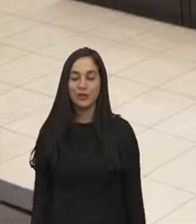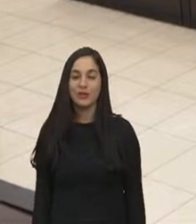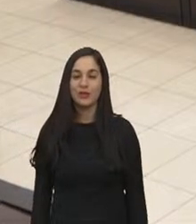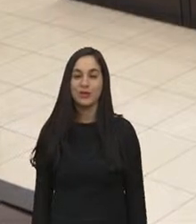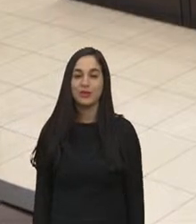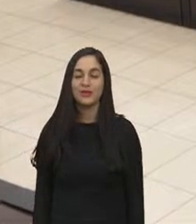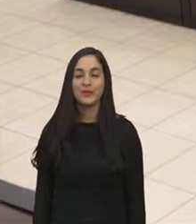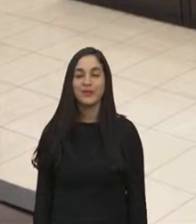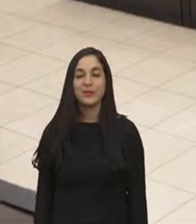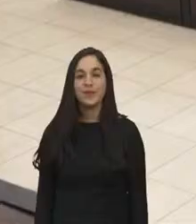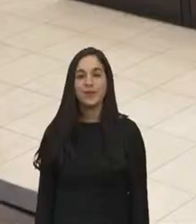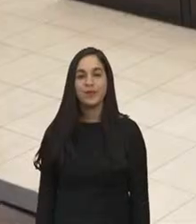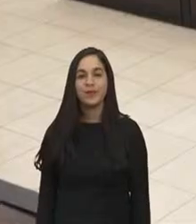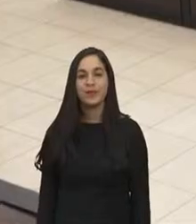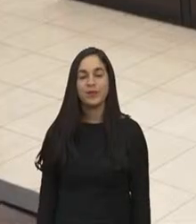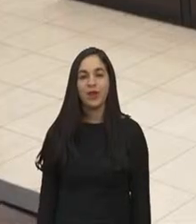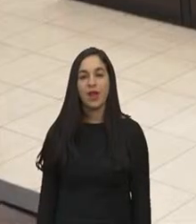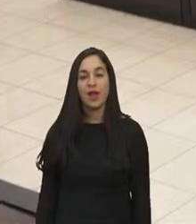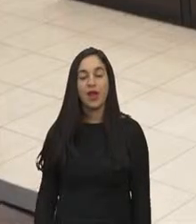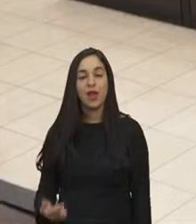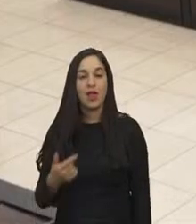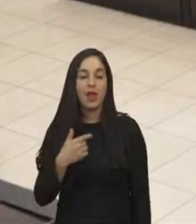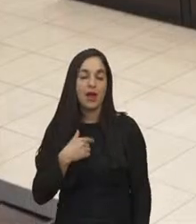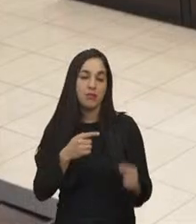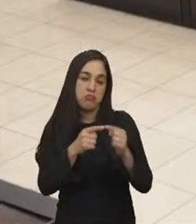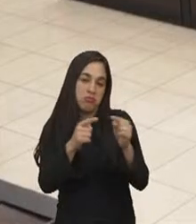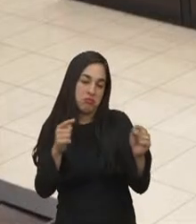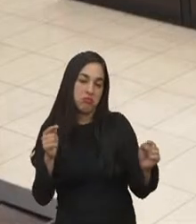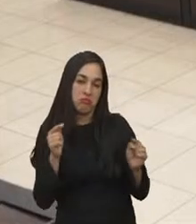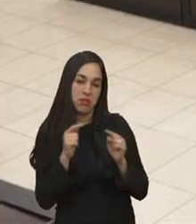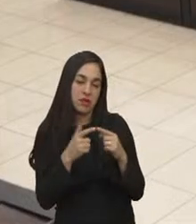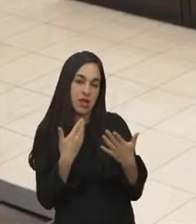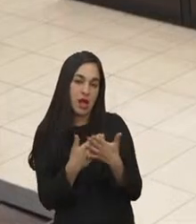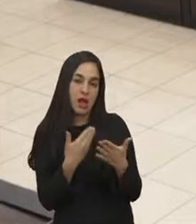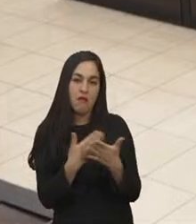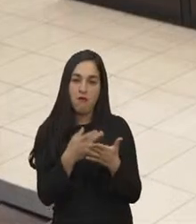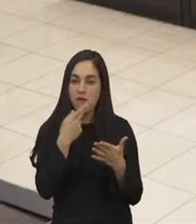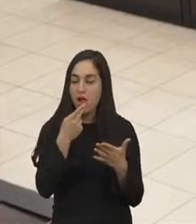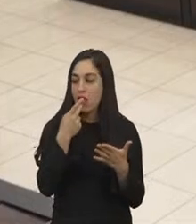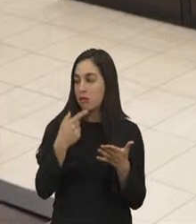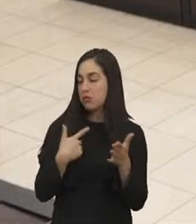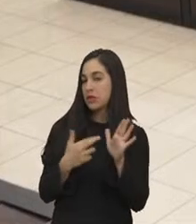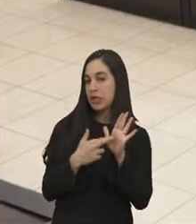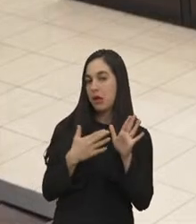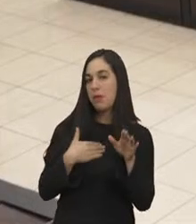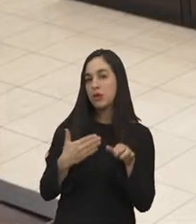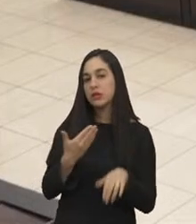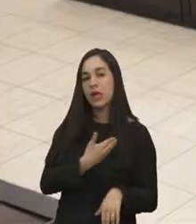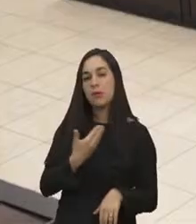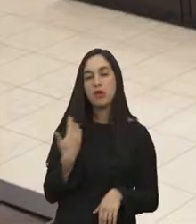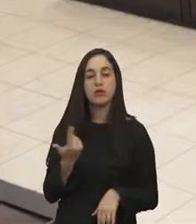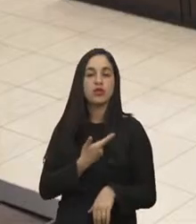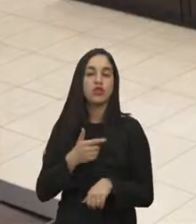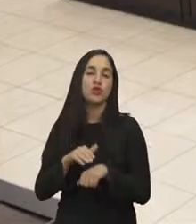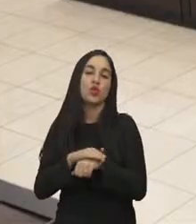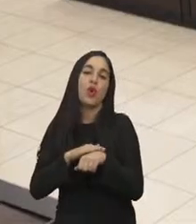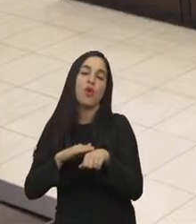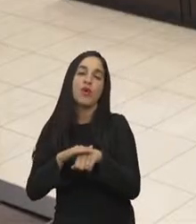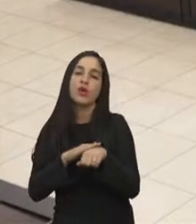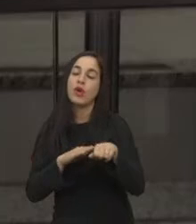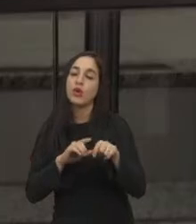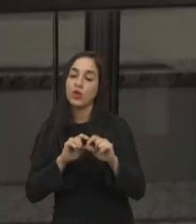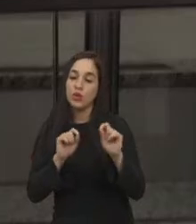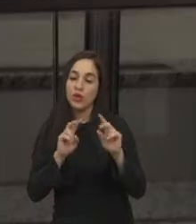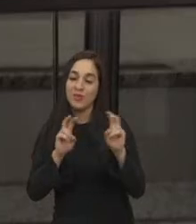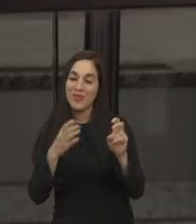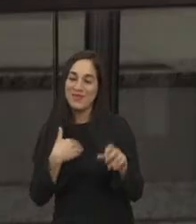Um ponto que, pelo menos a minha sala, vou falar por alguns colegas que a gente tem conversado sobre isso.